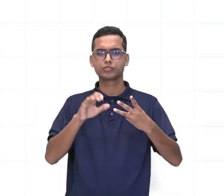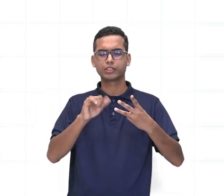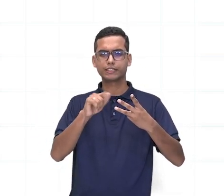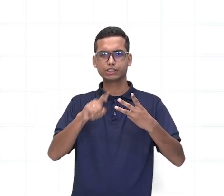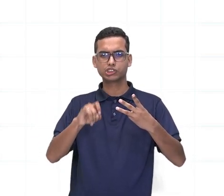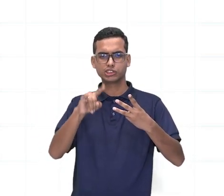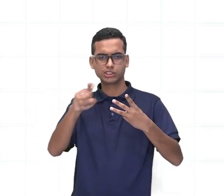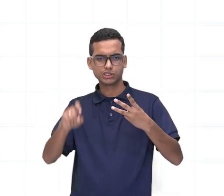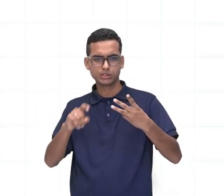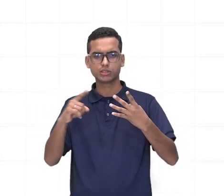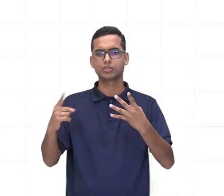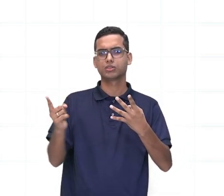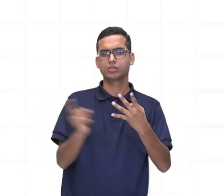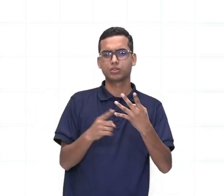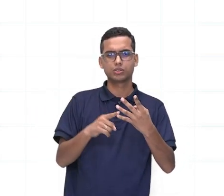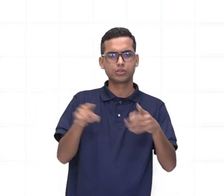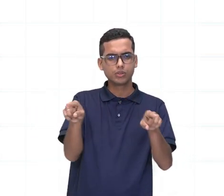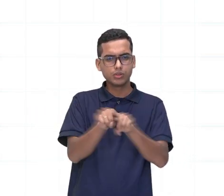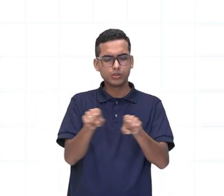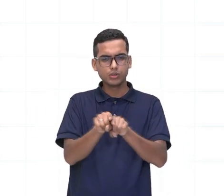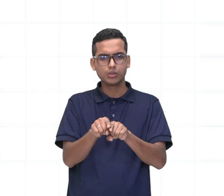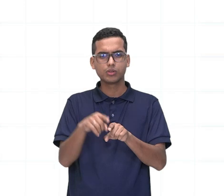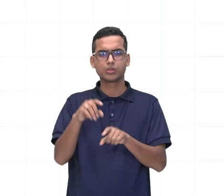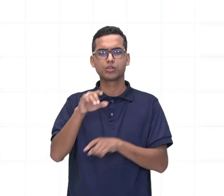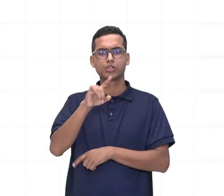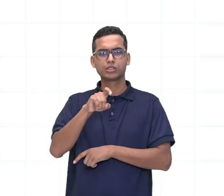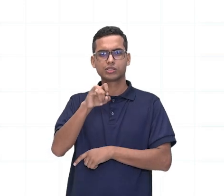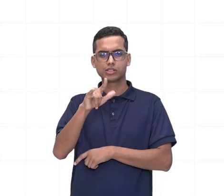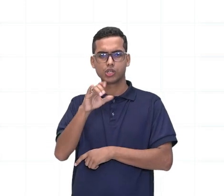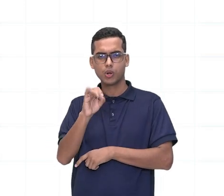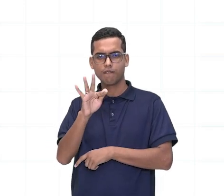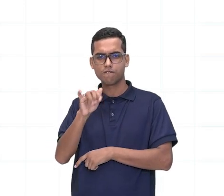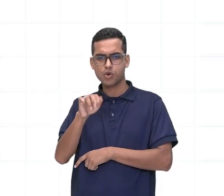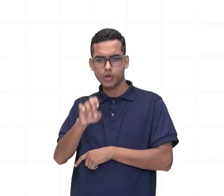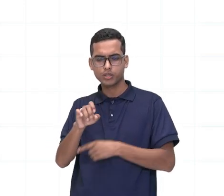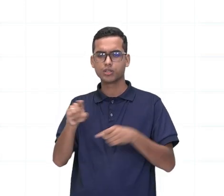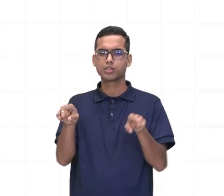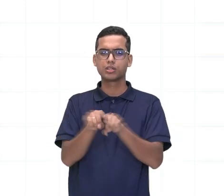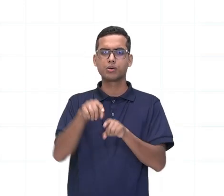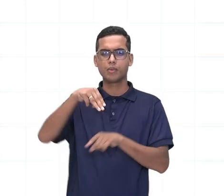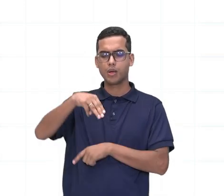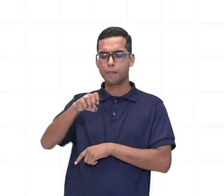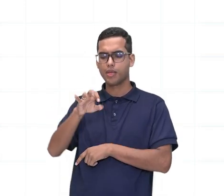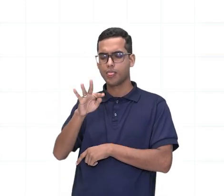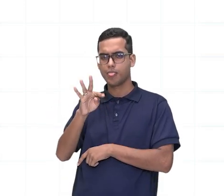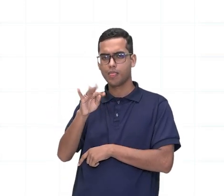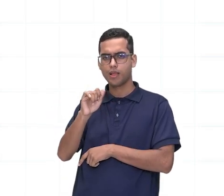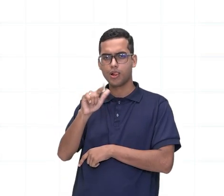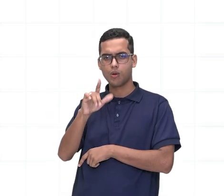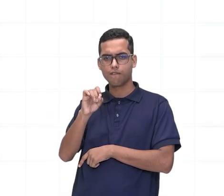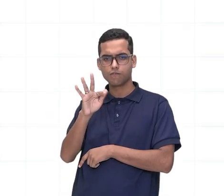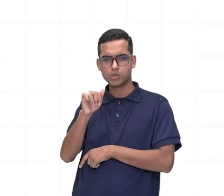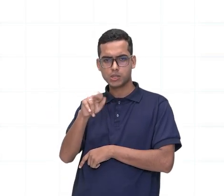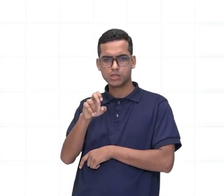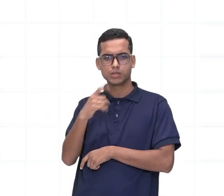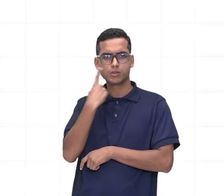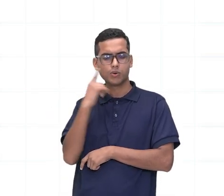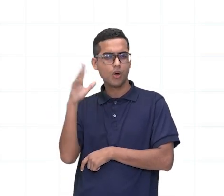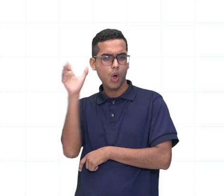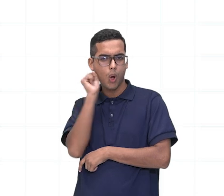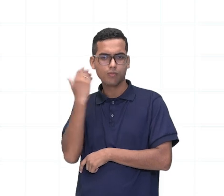altura definida, como o xilofone e o metalofone. Então, vamos ouvir um idiofone.